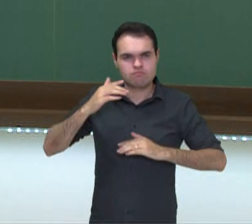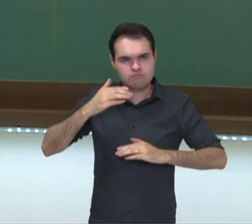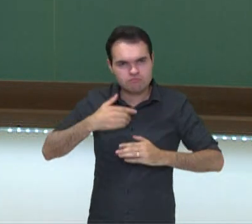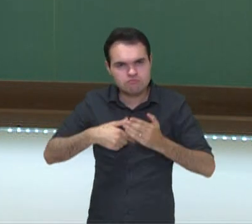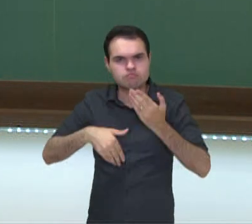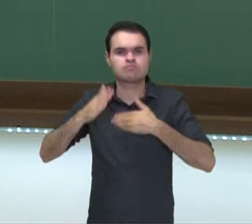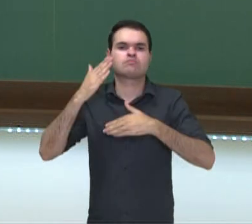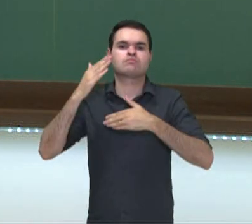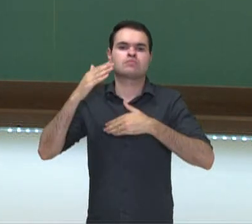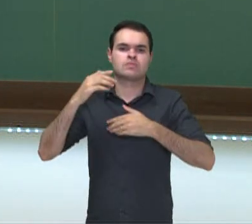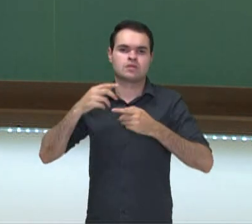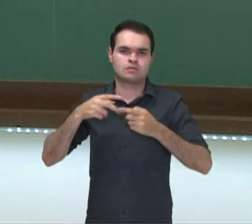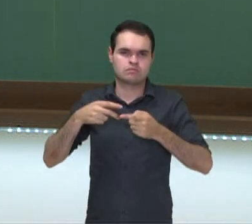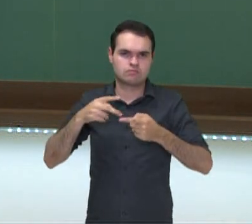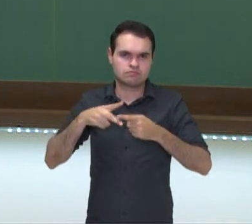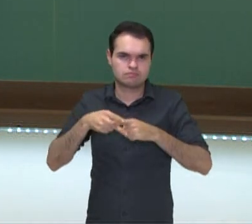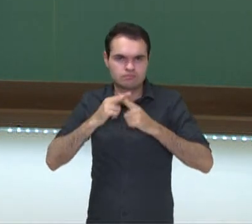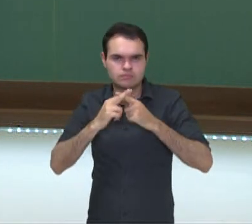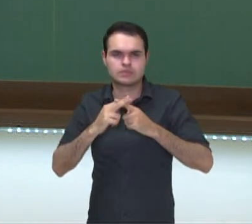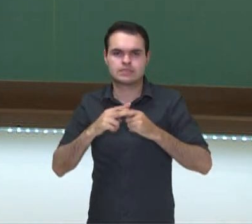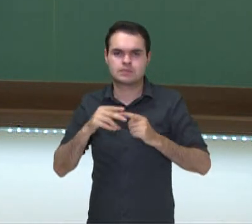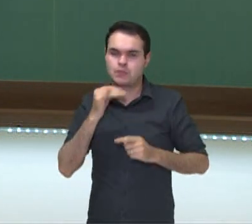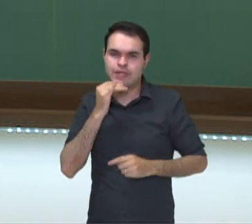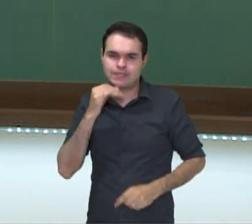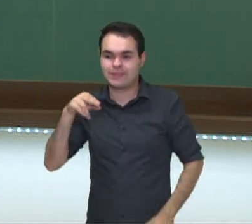Ideias como né, ou